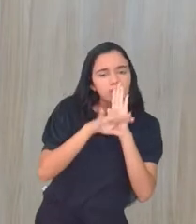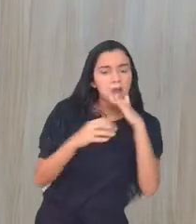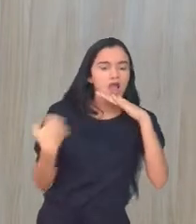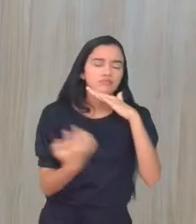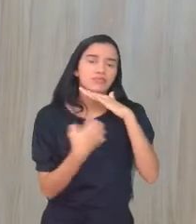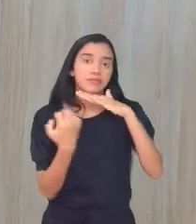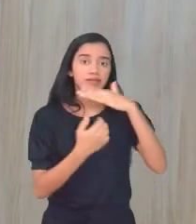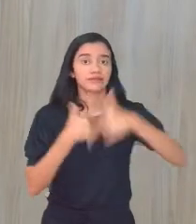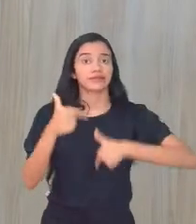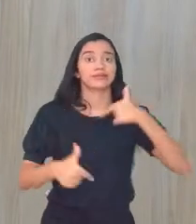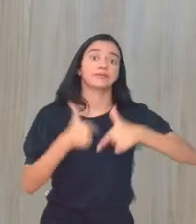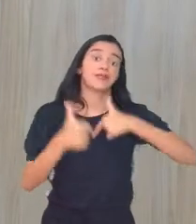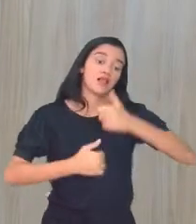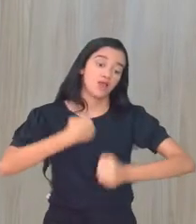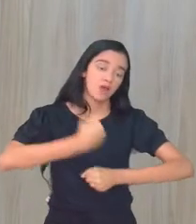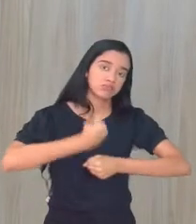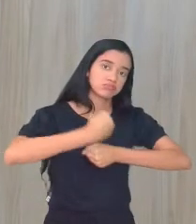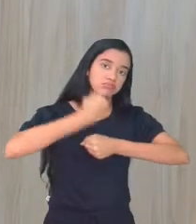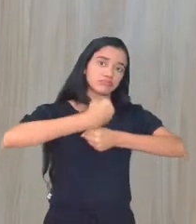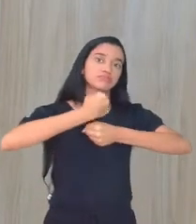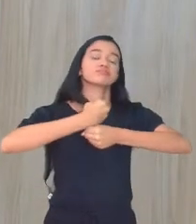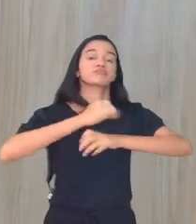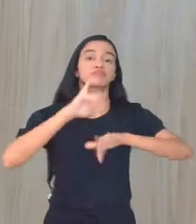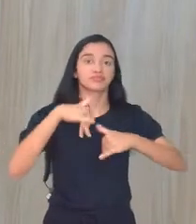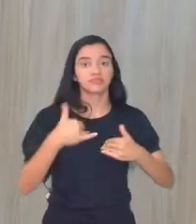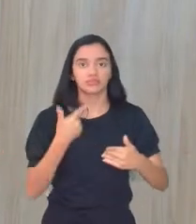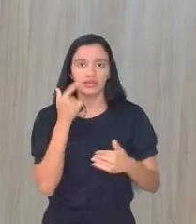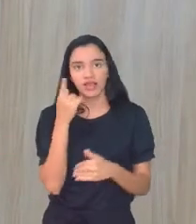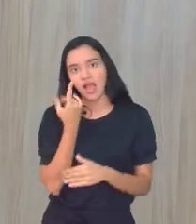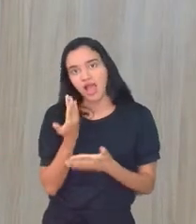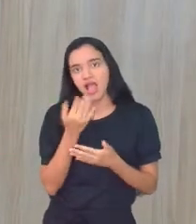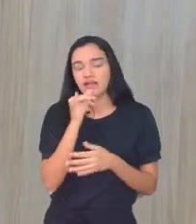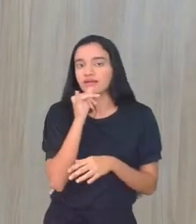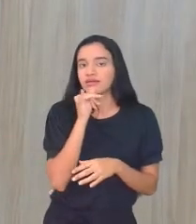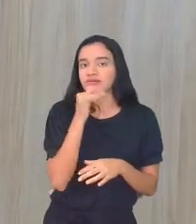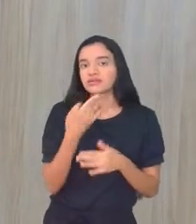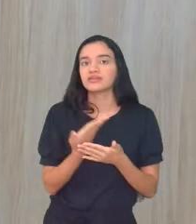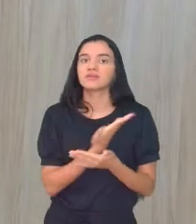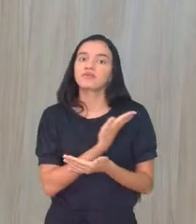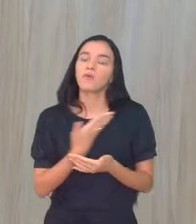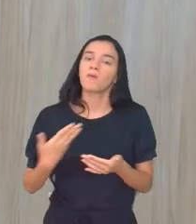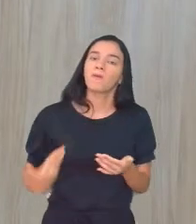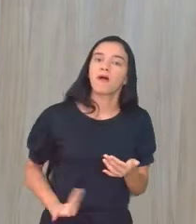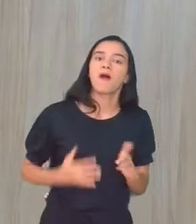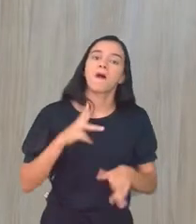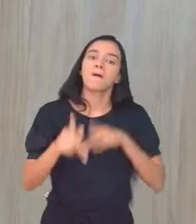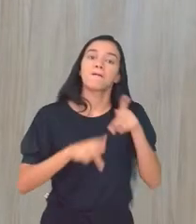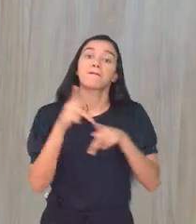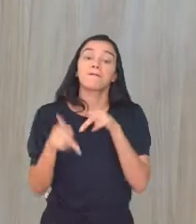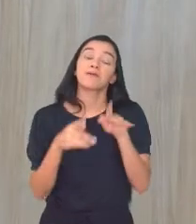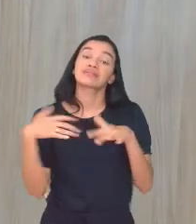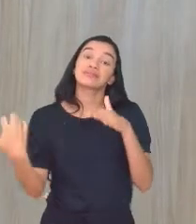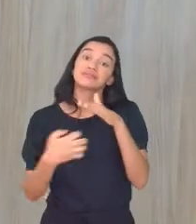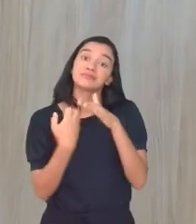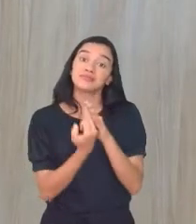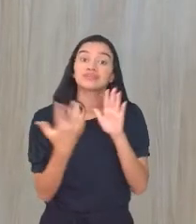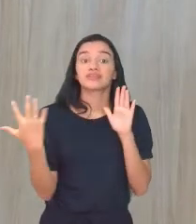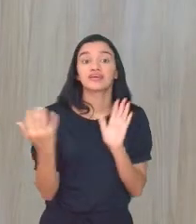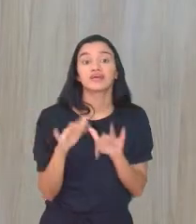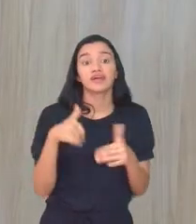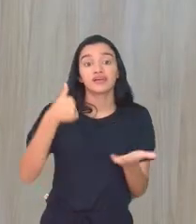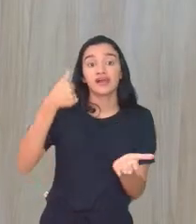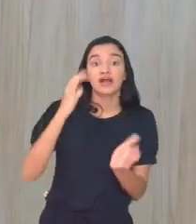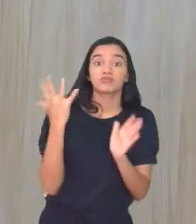que vão trabalhar na construção daquela obra. Então, abre edital público, as empresas se cadastram, elas apresentam um